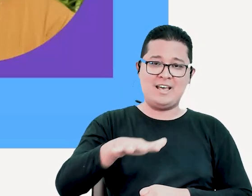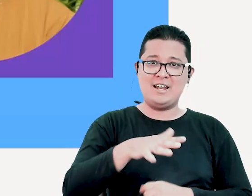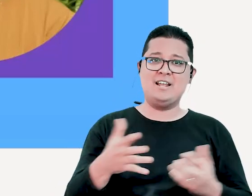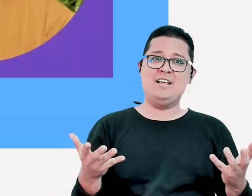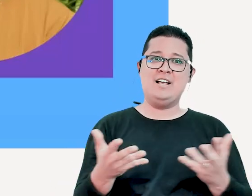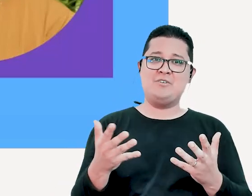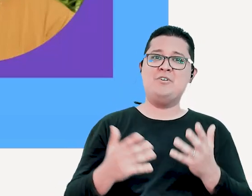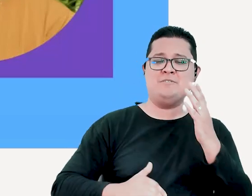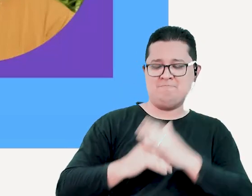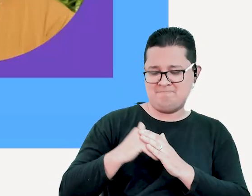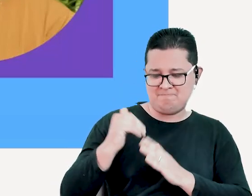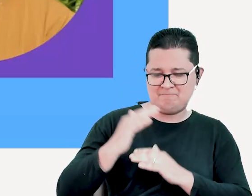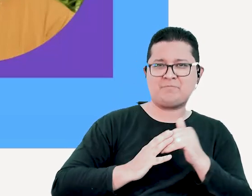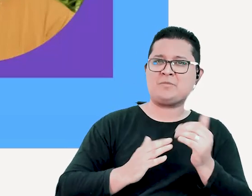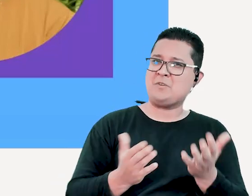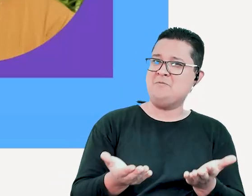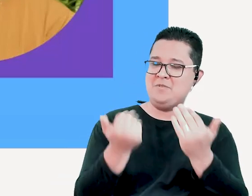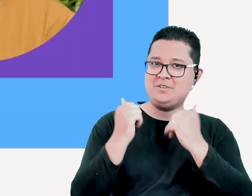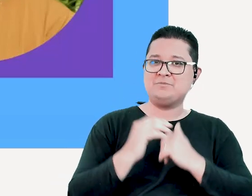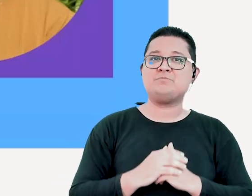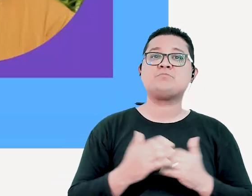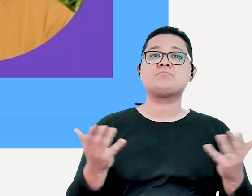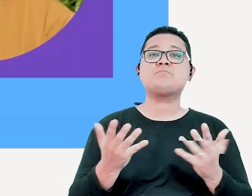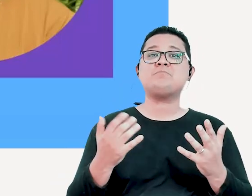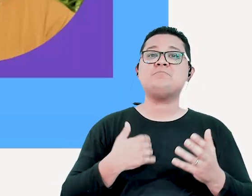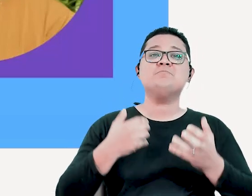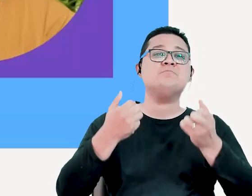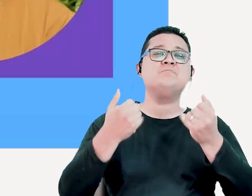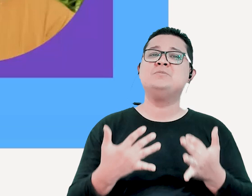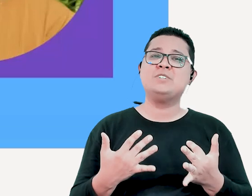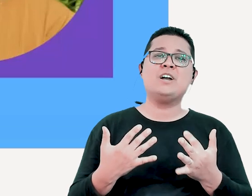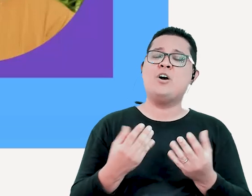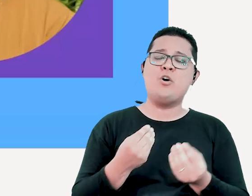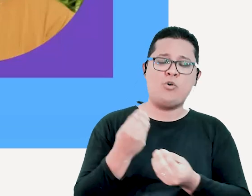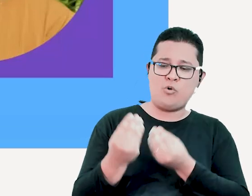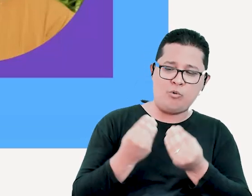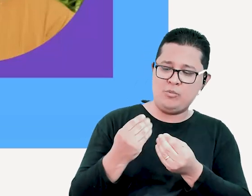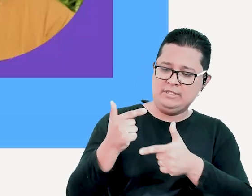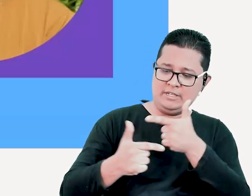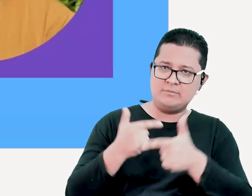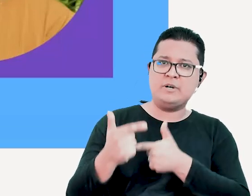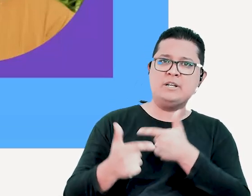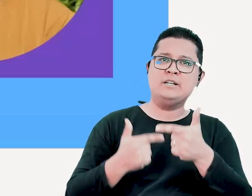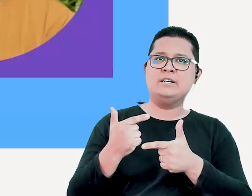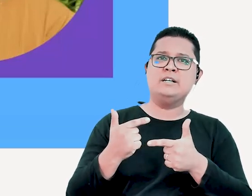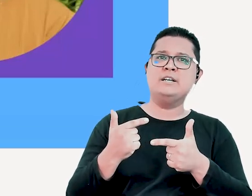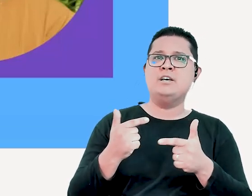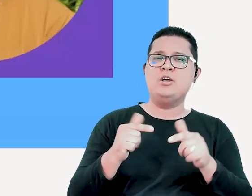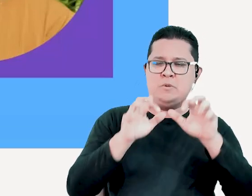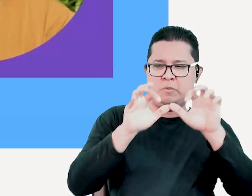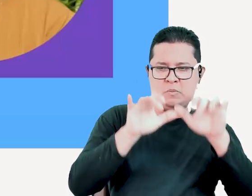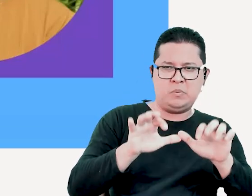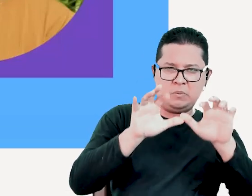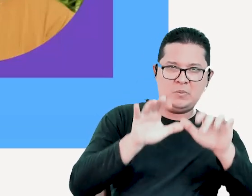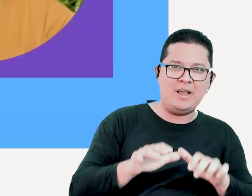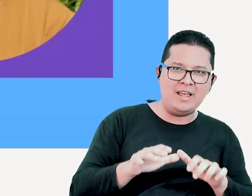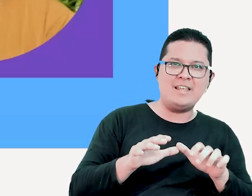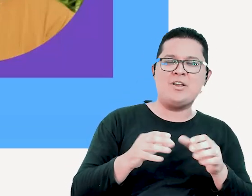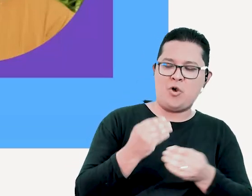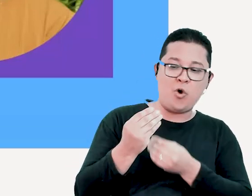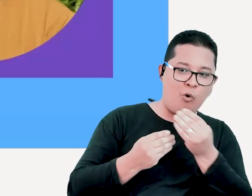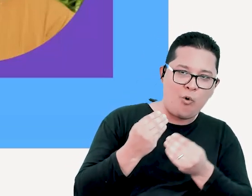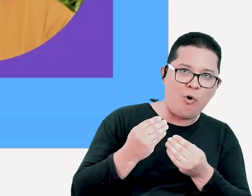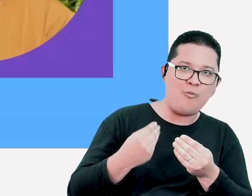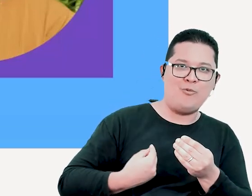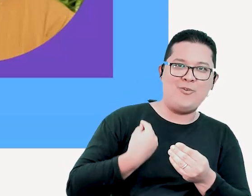Hoje eu vou trazer um pouquinho sobre como o Content Ops, como que é o nosso dia a dia, o que comem, como vivem, enfim,